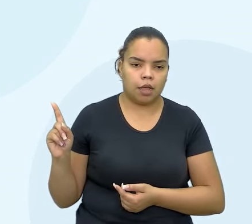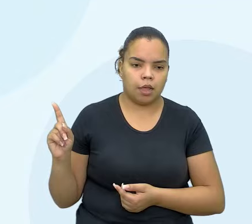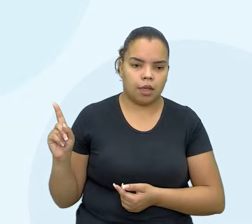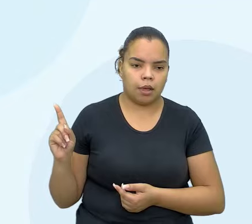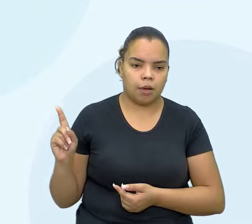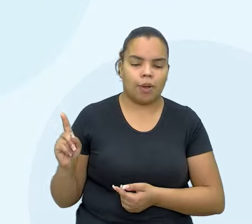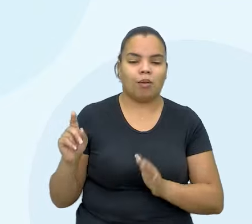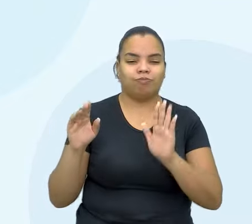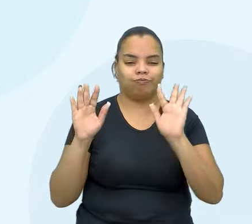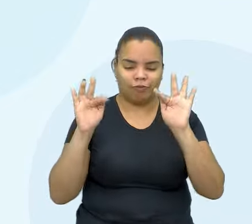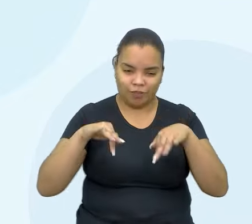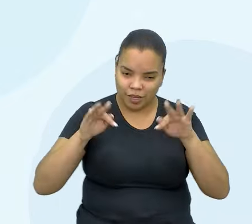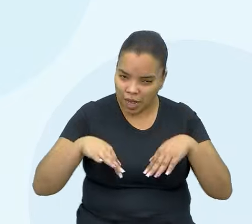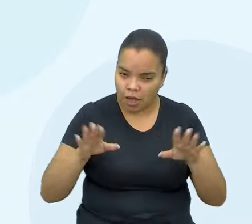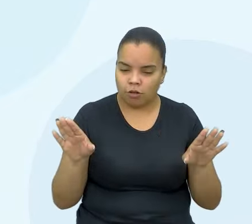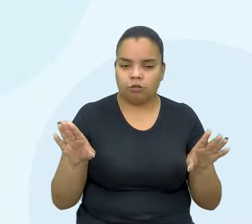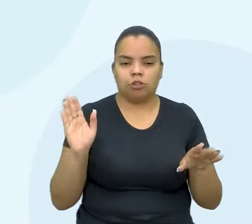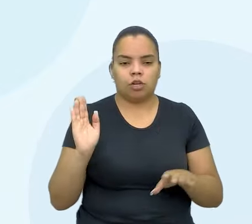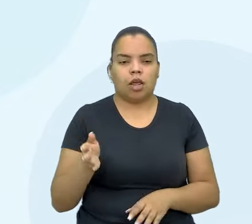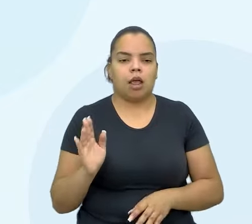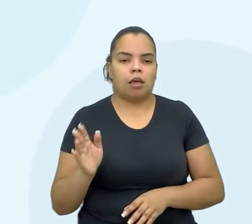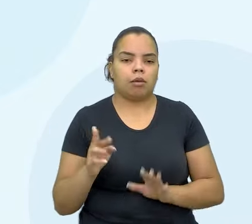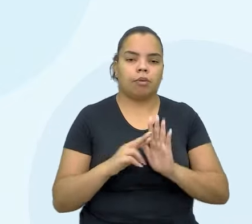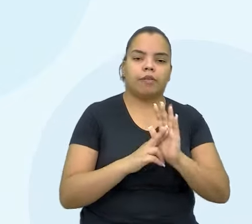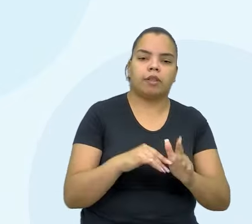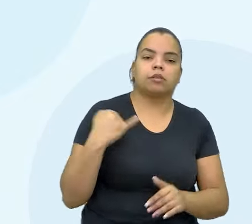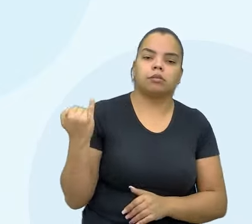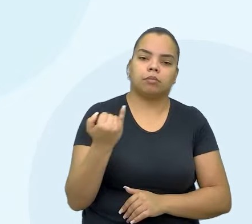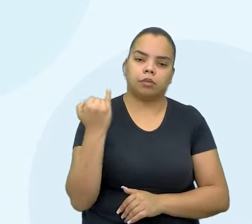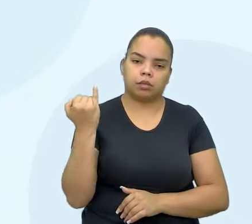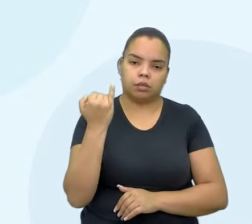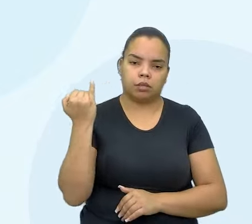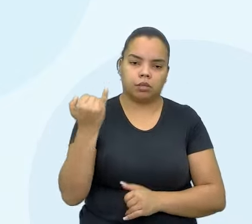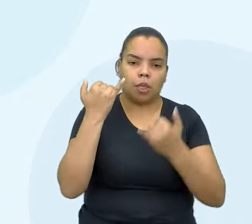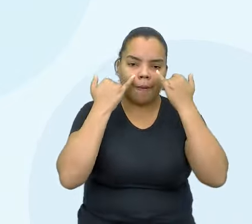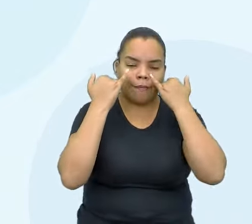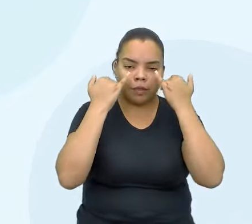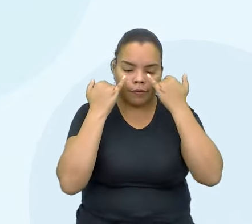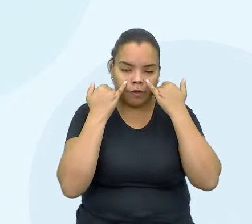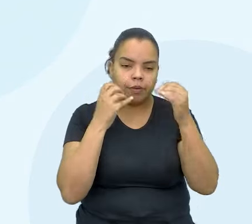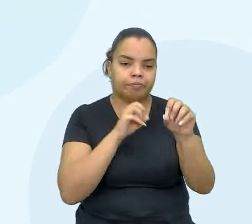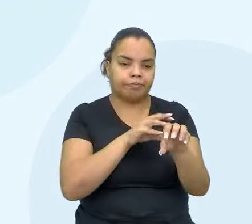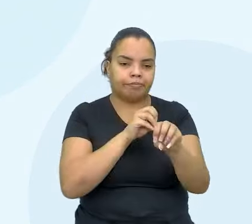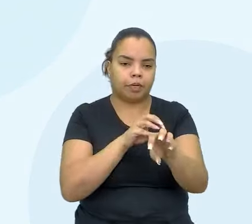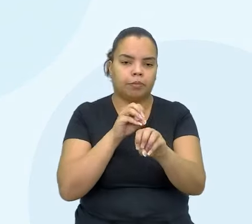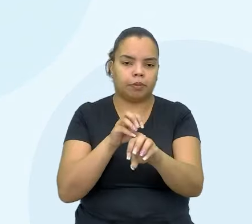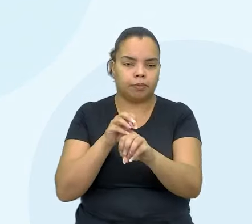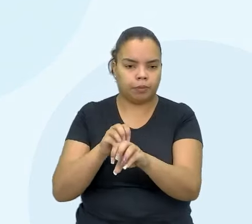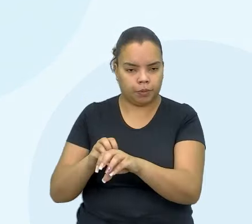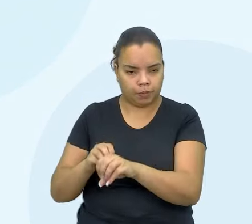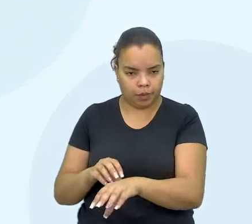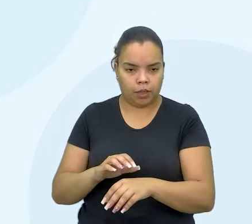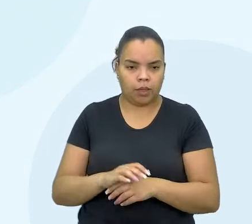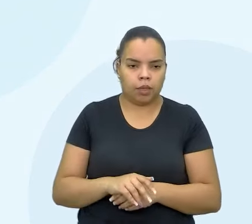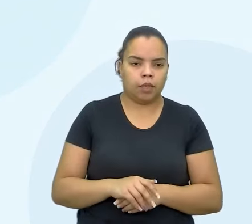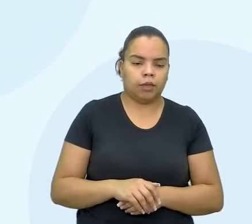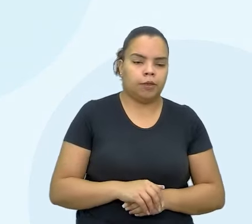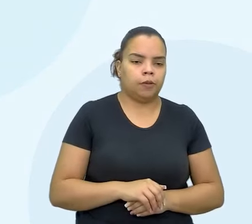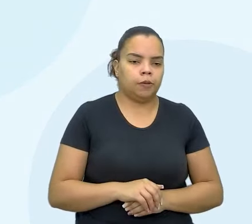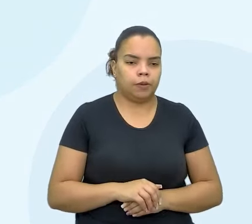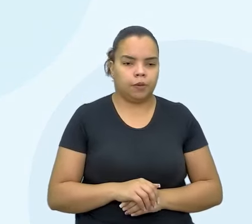última pauta, né, alguns referenciais importantes aí dos itinerários formativos, né, que vão aí permear todas as outras